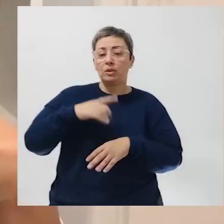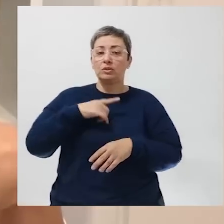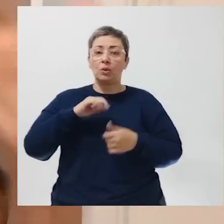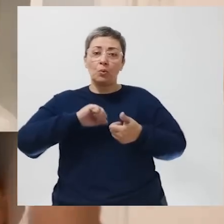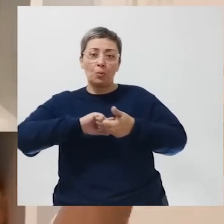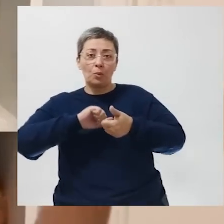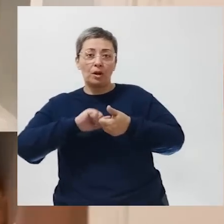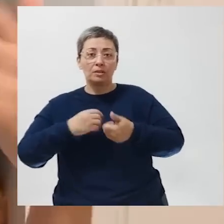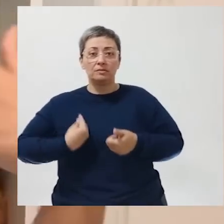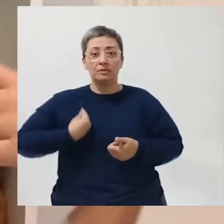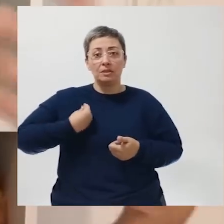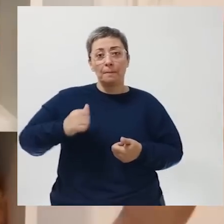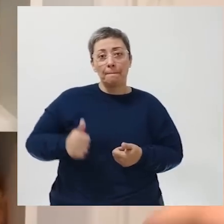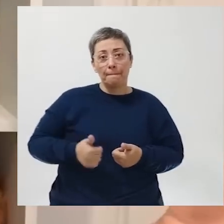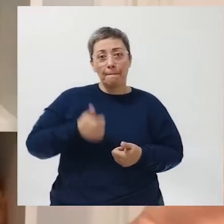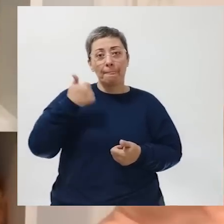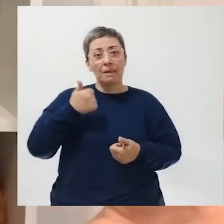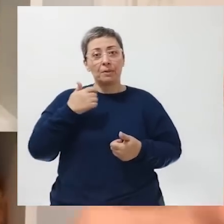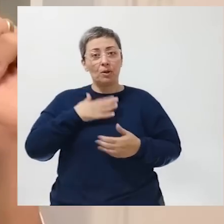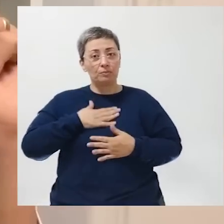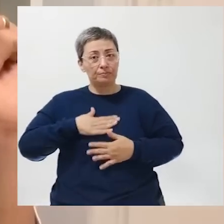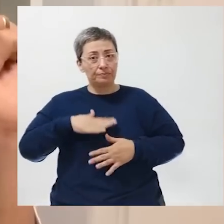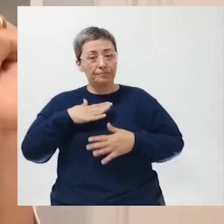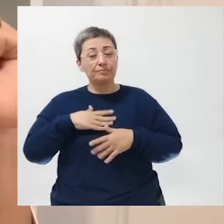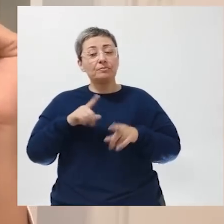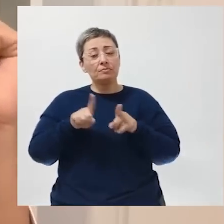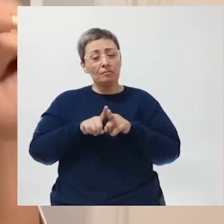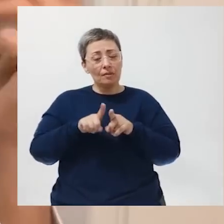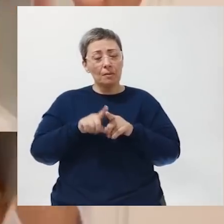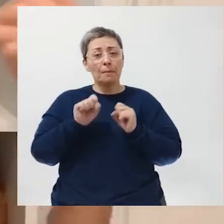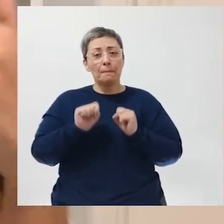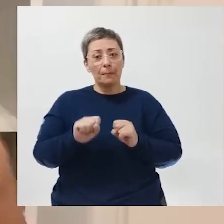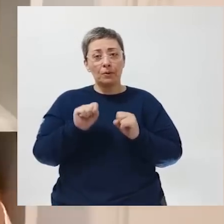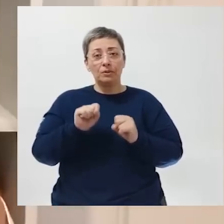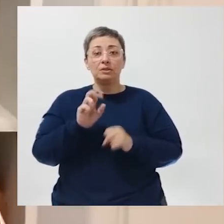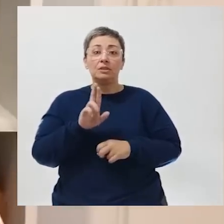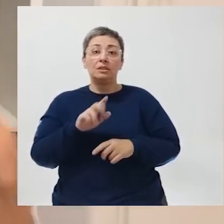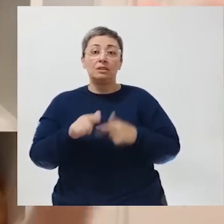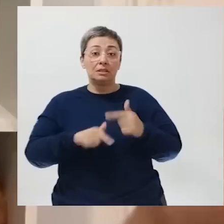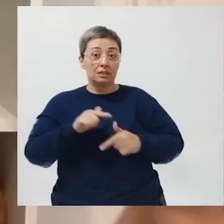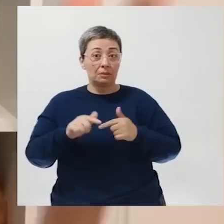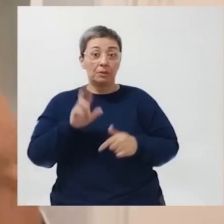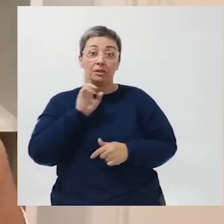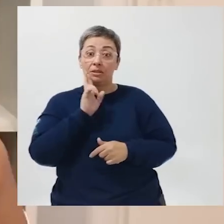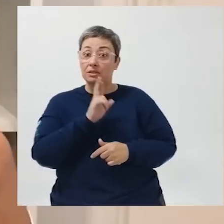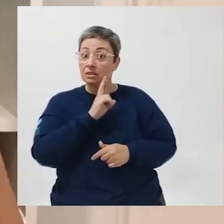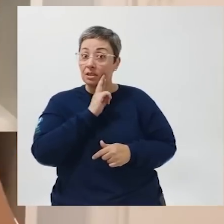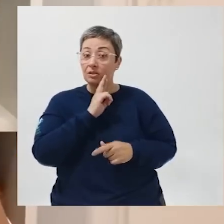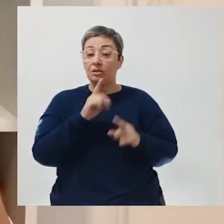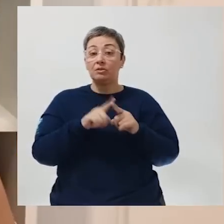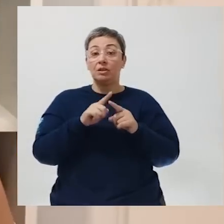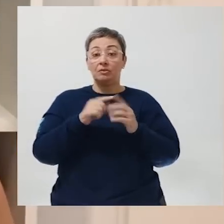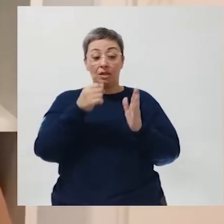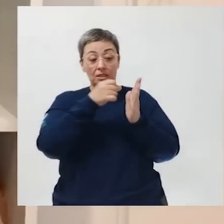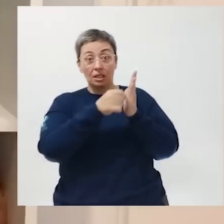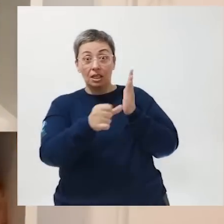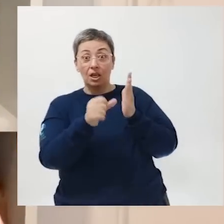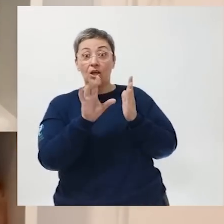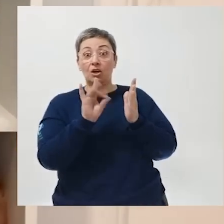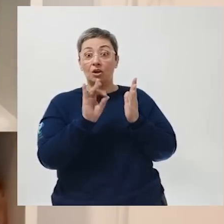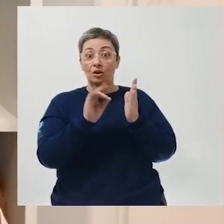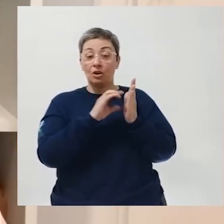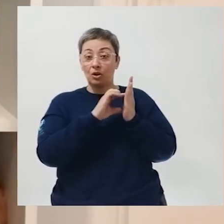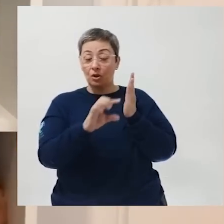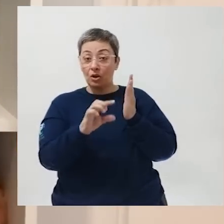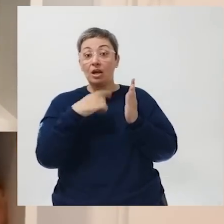mais qualidade de vida de uma forma tranquila. A gente também pode trabalhar em restaurante, fazendo rótulos dos alimentos. Sabia